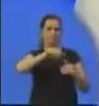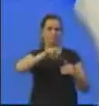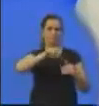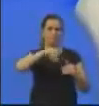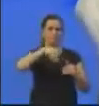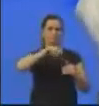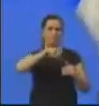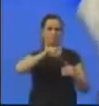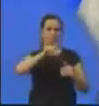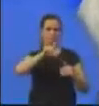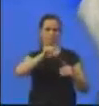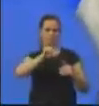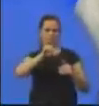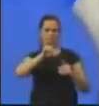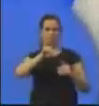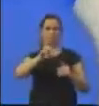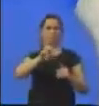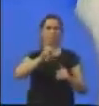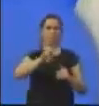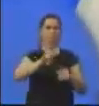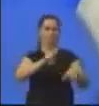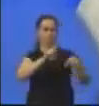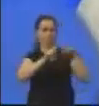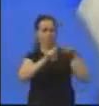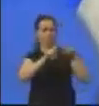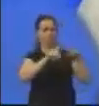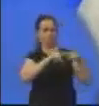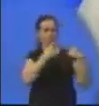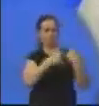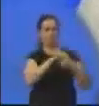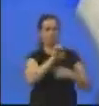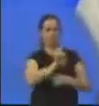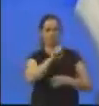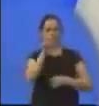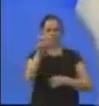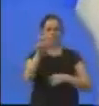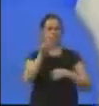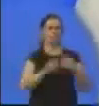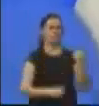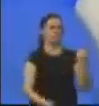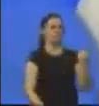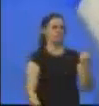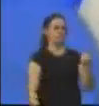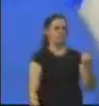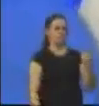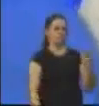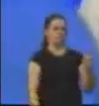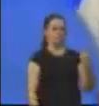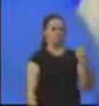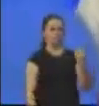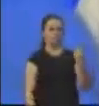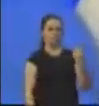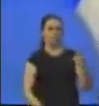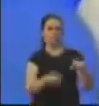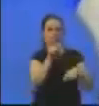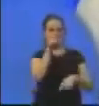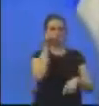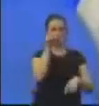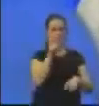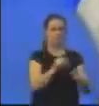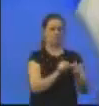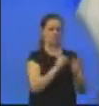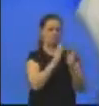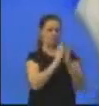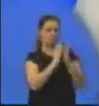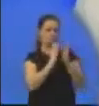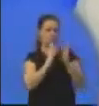Então, nesse caso, e elevado a 5. Se fosse 3 sobre x, 1 mais 3 sobre x, o número que estaria no